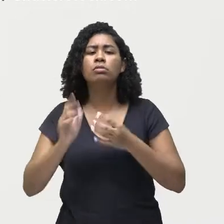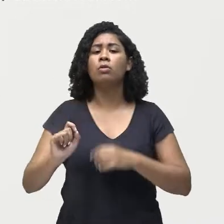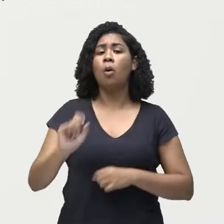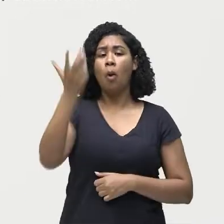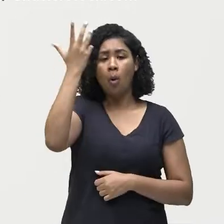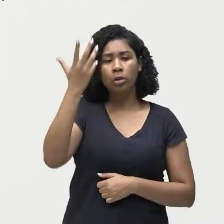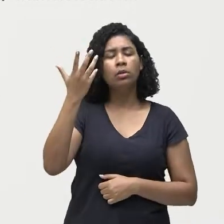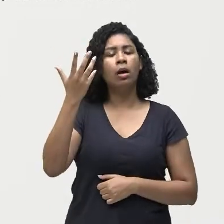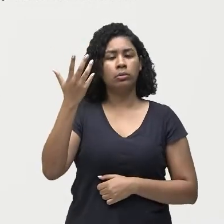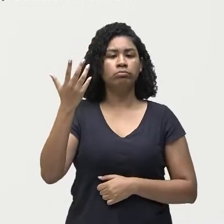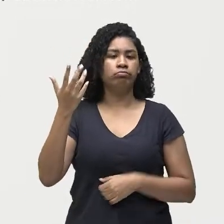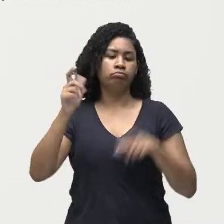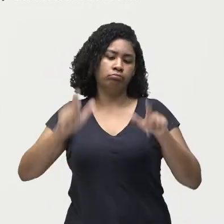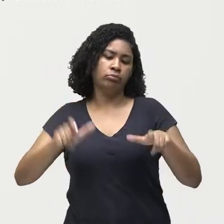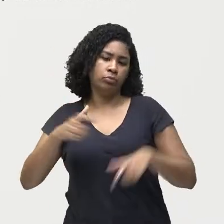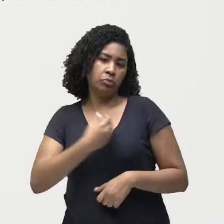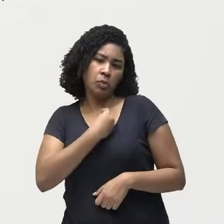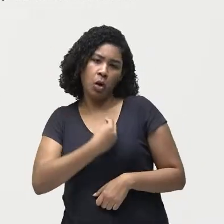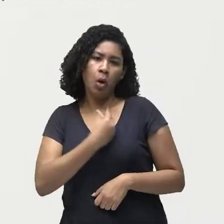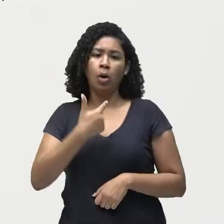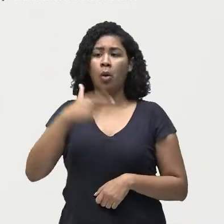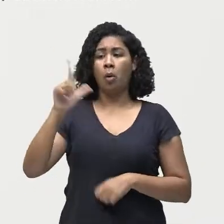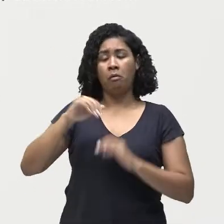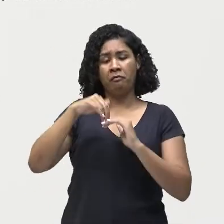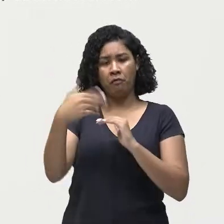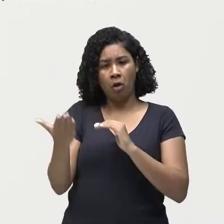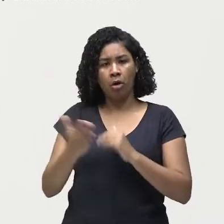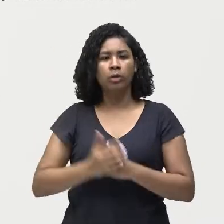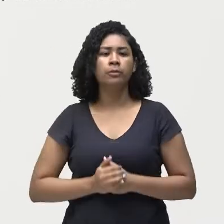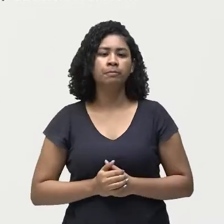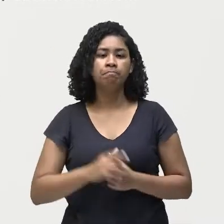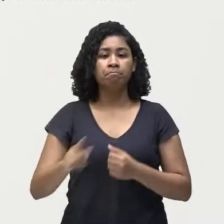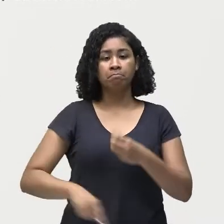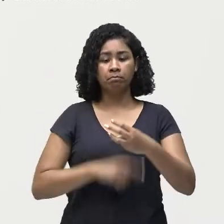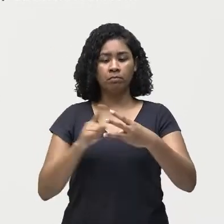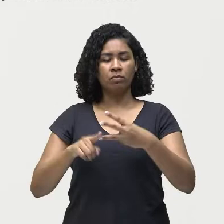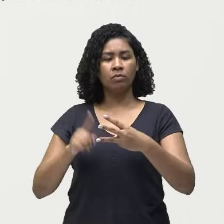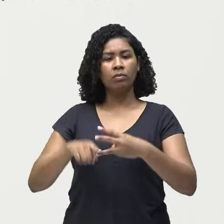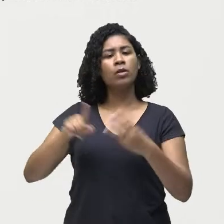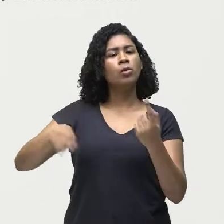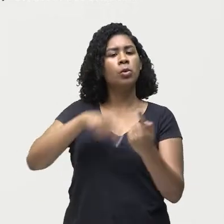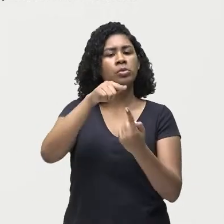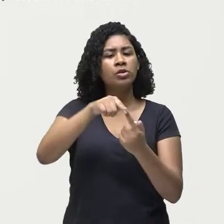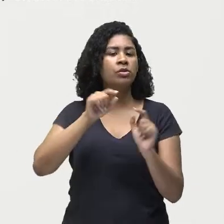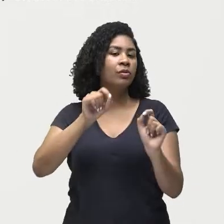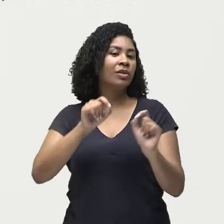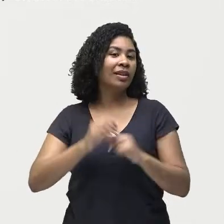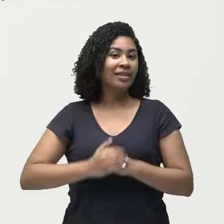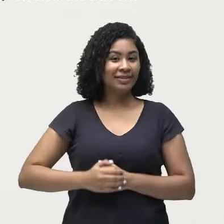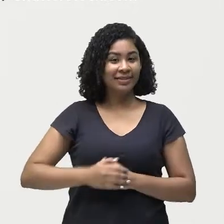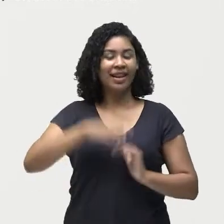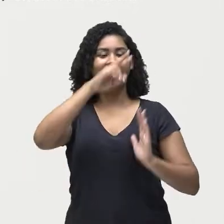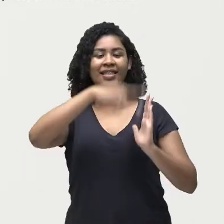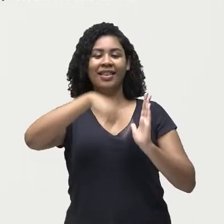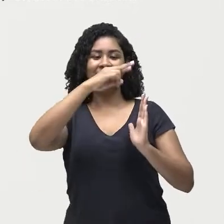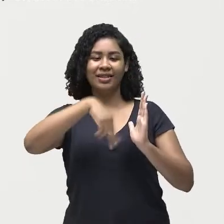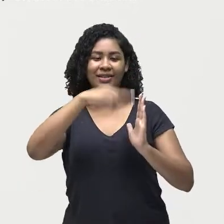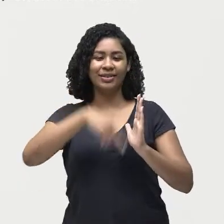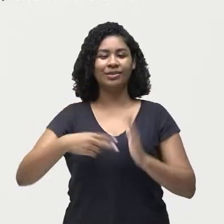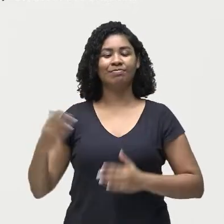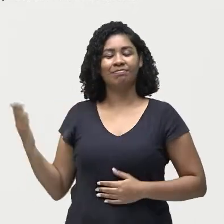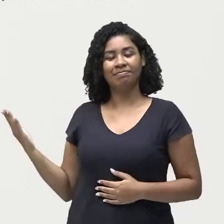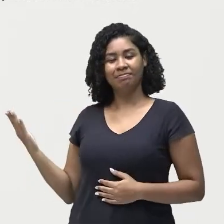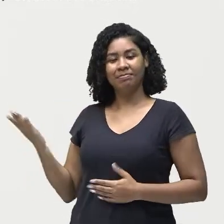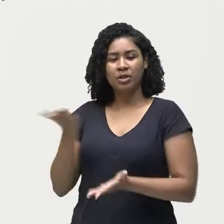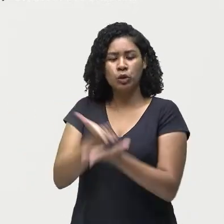objetivos. E o último, mas não menos importante, que é read for study, ler para